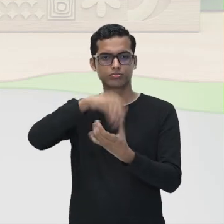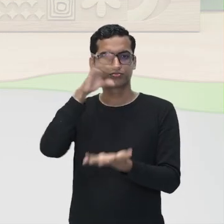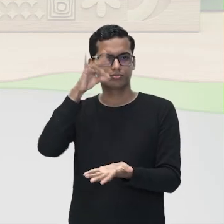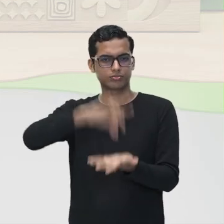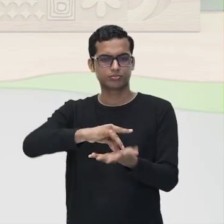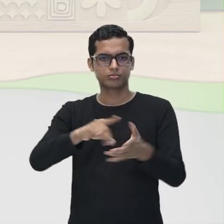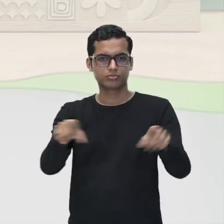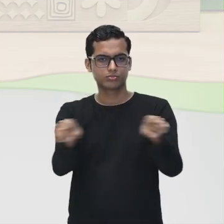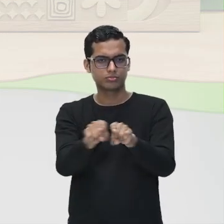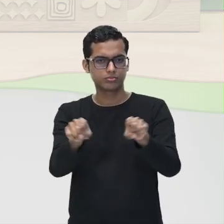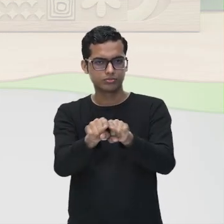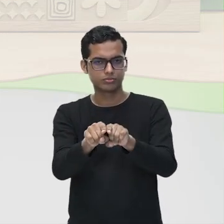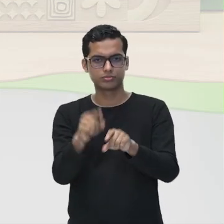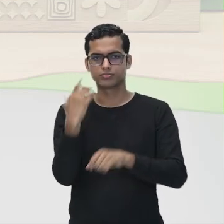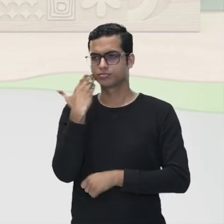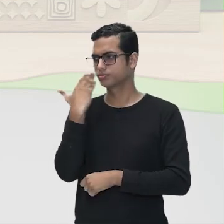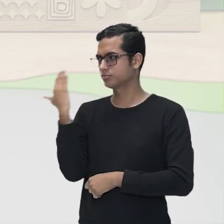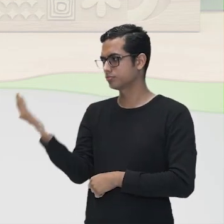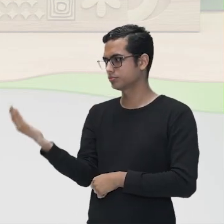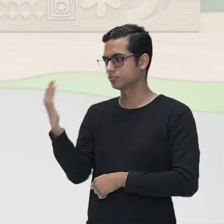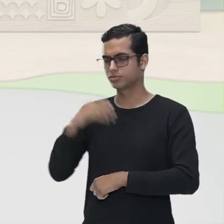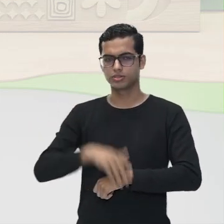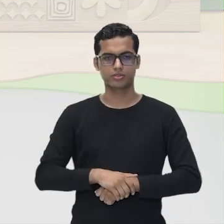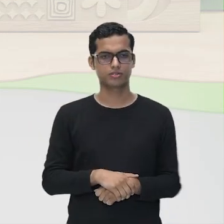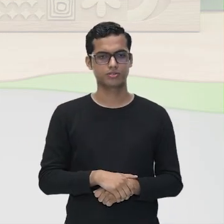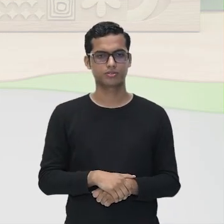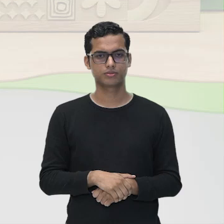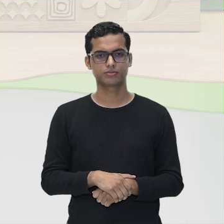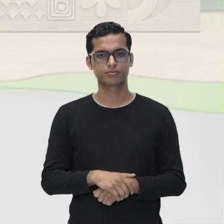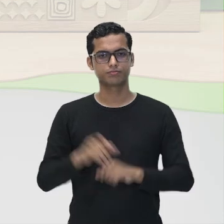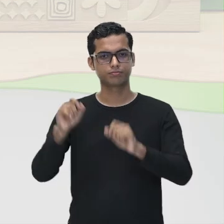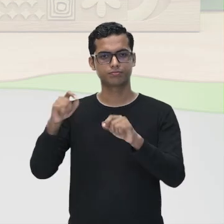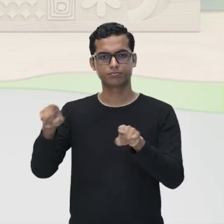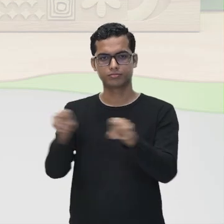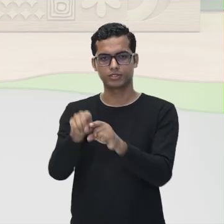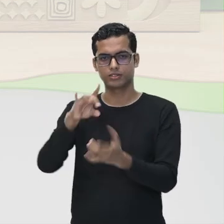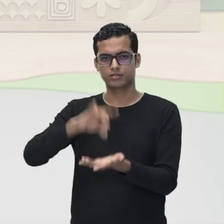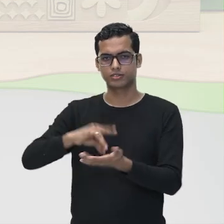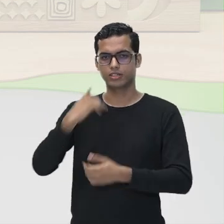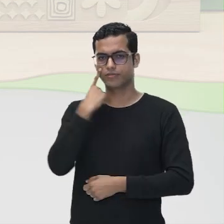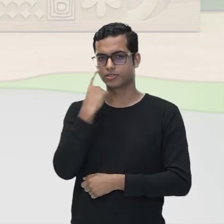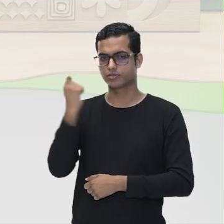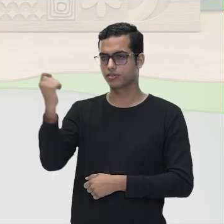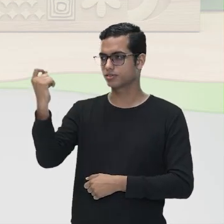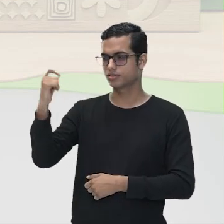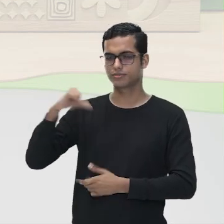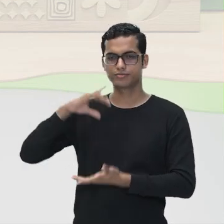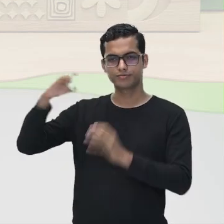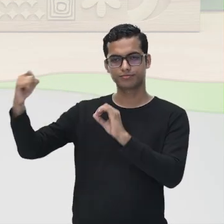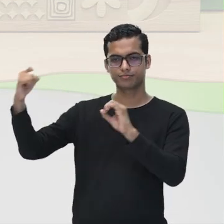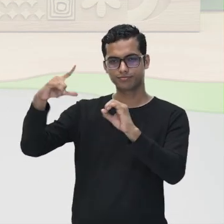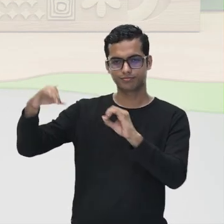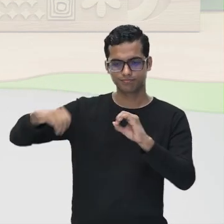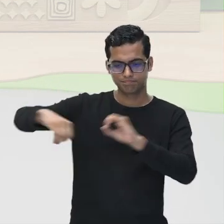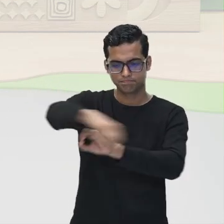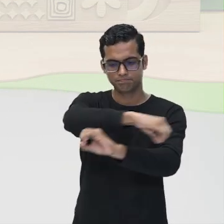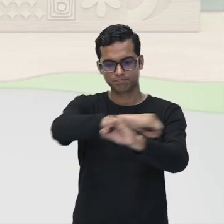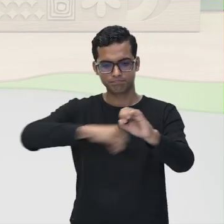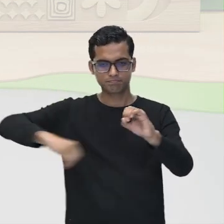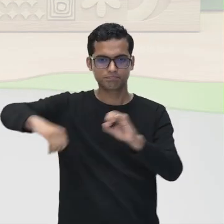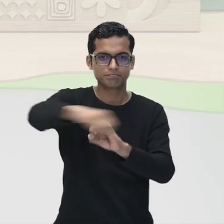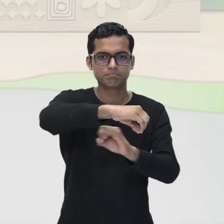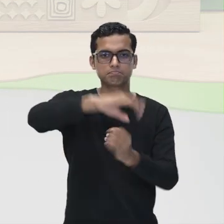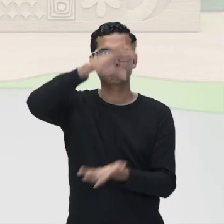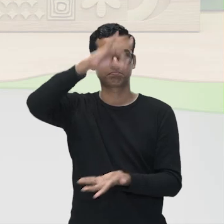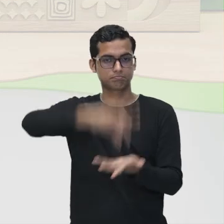eixo, como nós vimos na animação anterior, que é o movimento de rotação, e